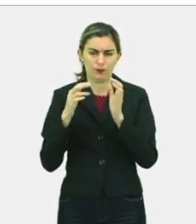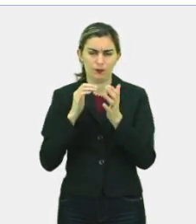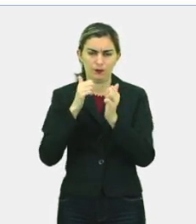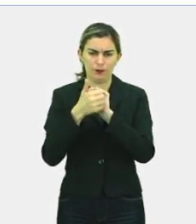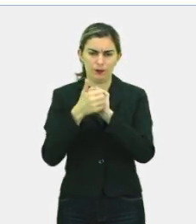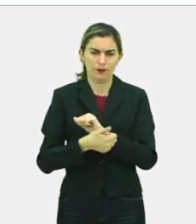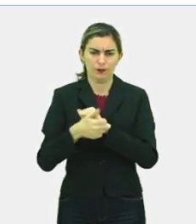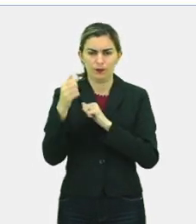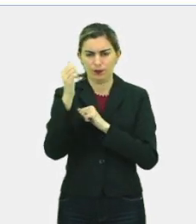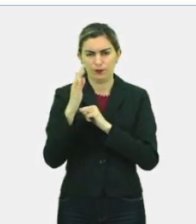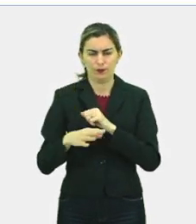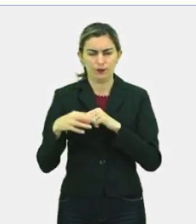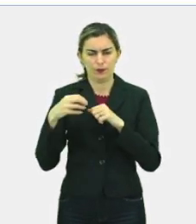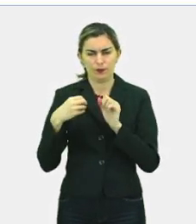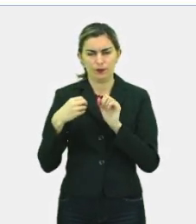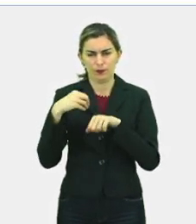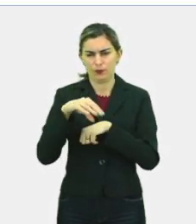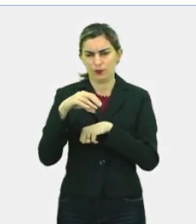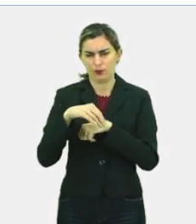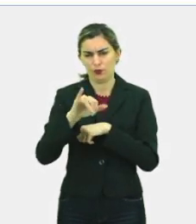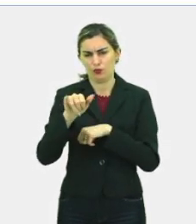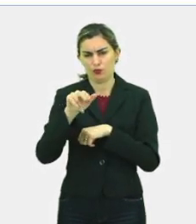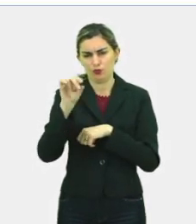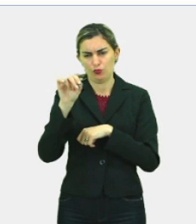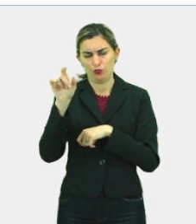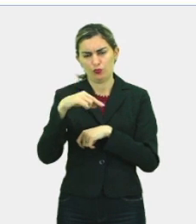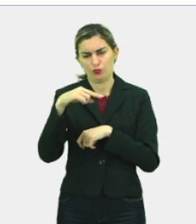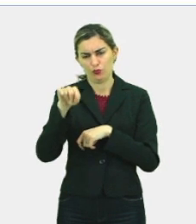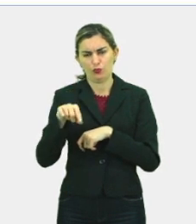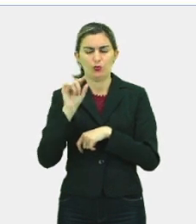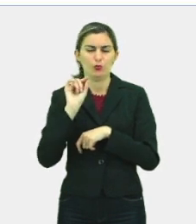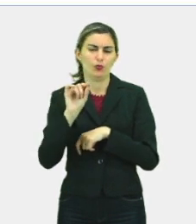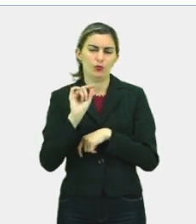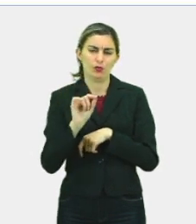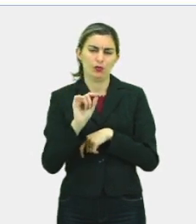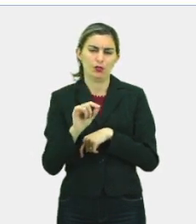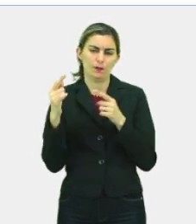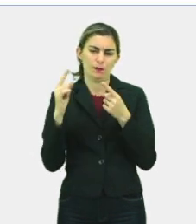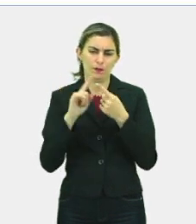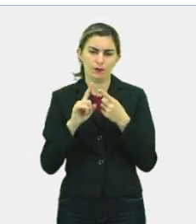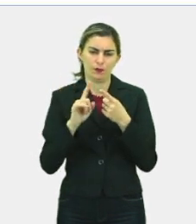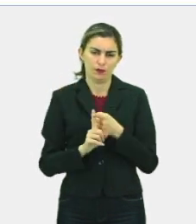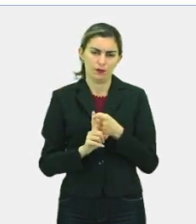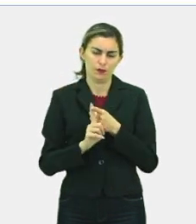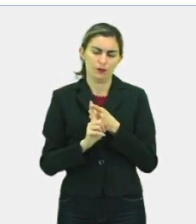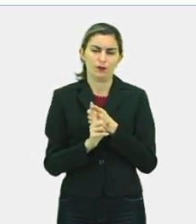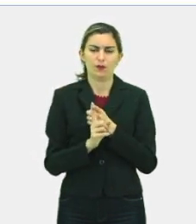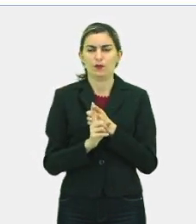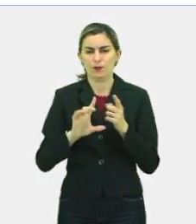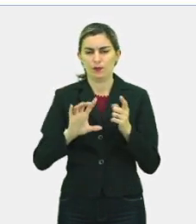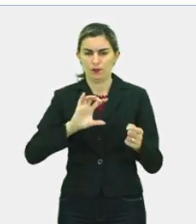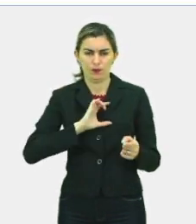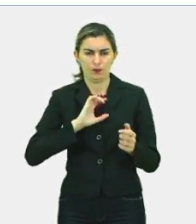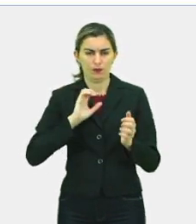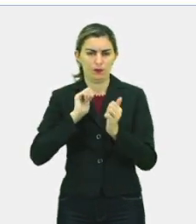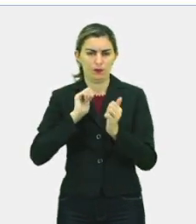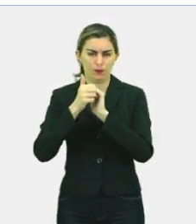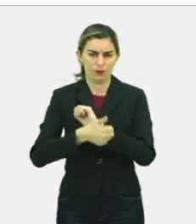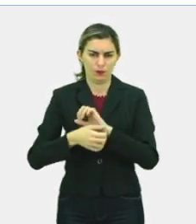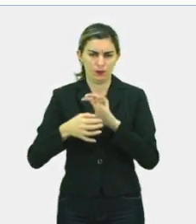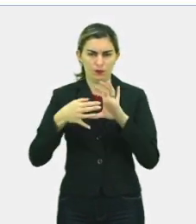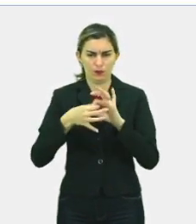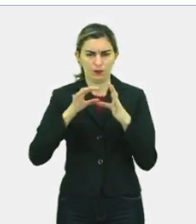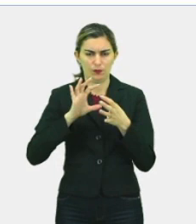dos atletas brasileiros de maior destaque no judô, né? E quem foi o primeiro medalhista olímpico?